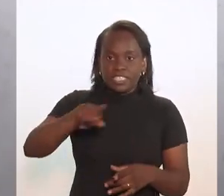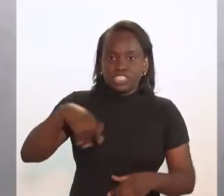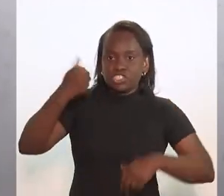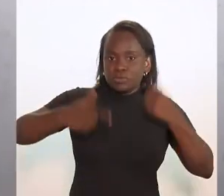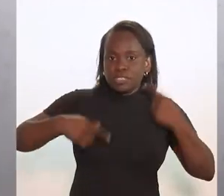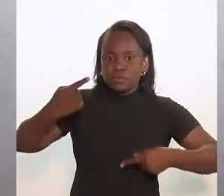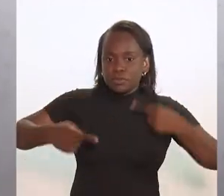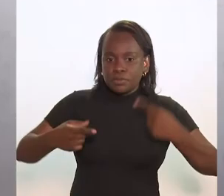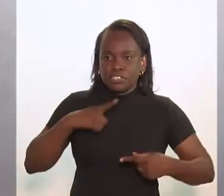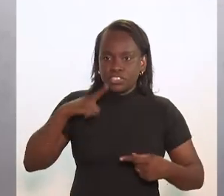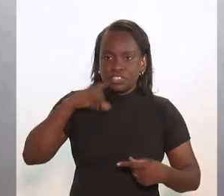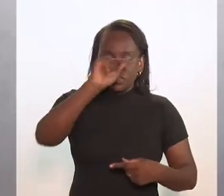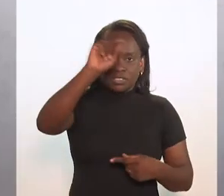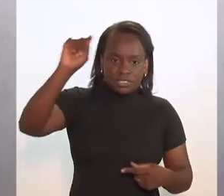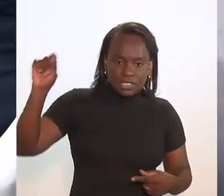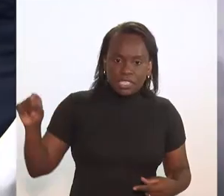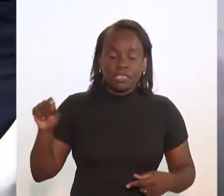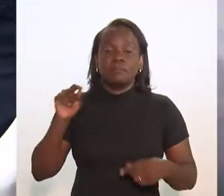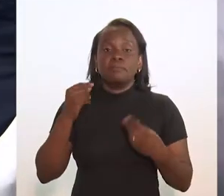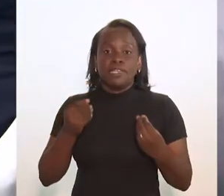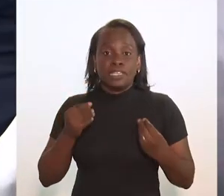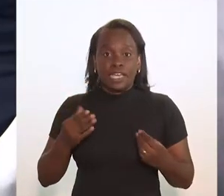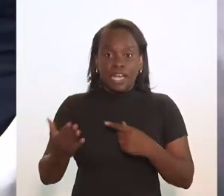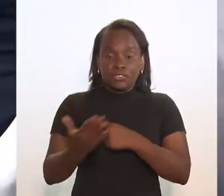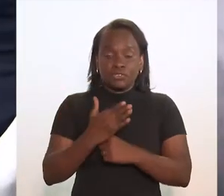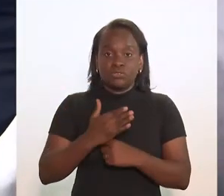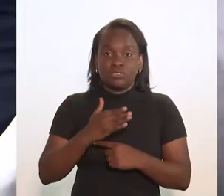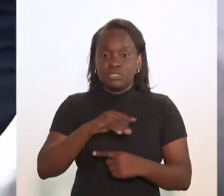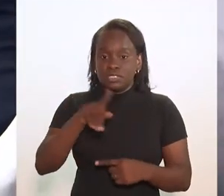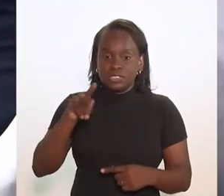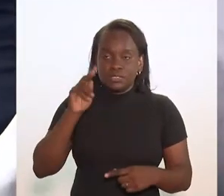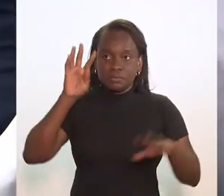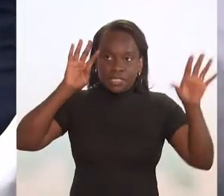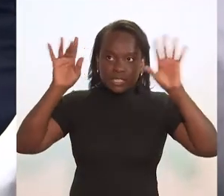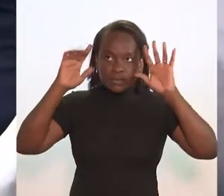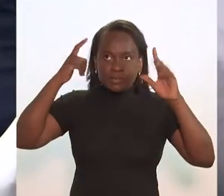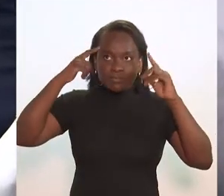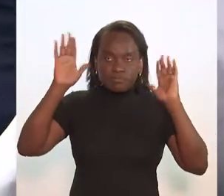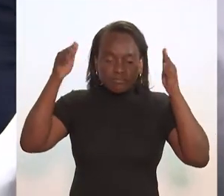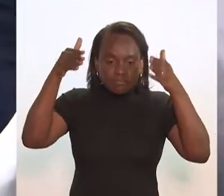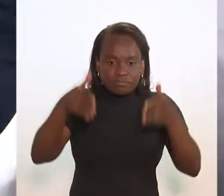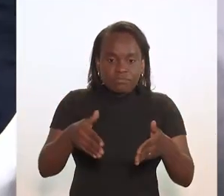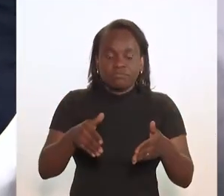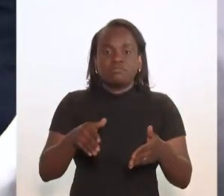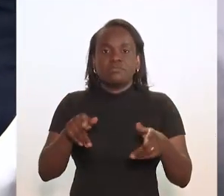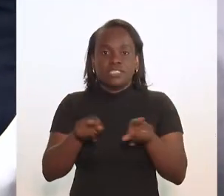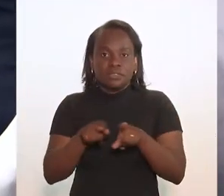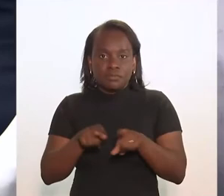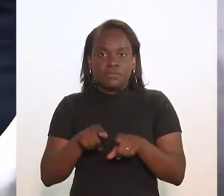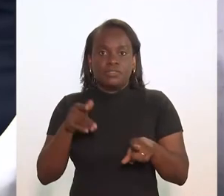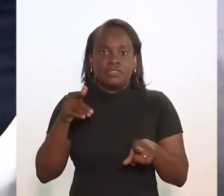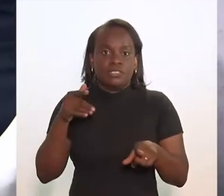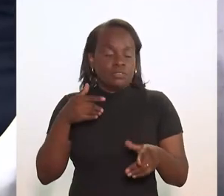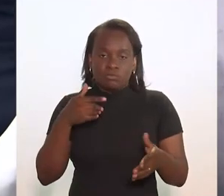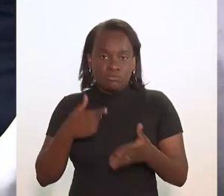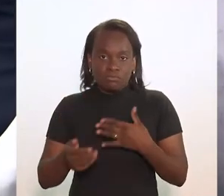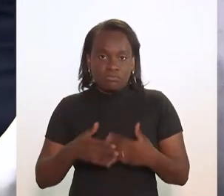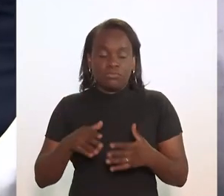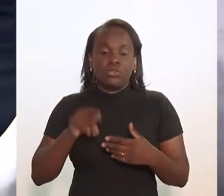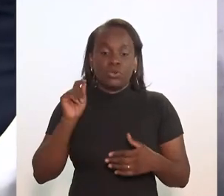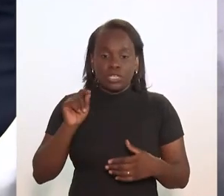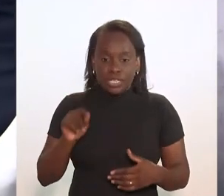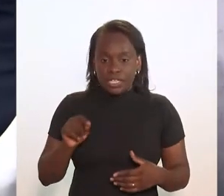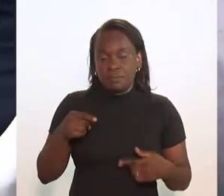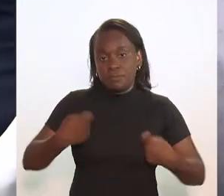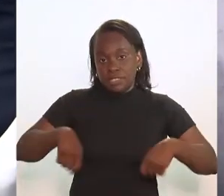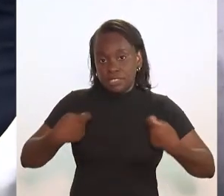gente com essas discussões que estão acontecendo, né? Até para poder reposicionar o pensamento e a visão